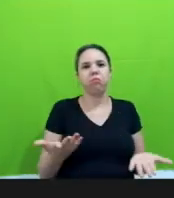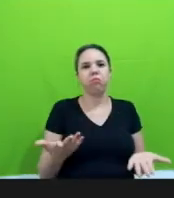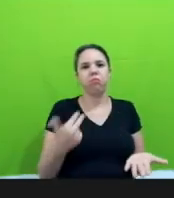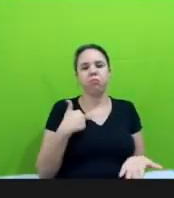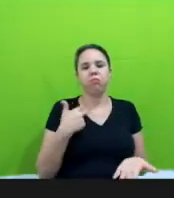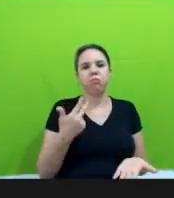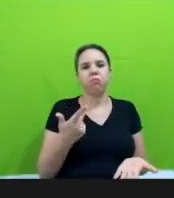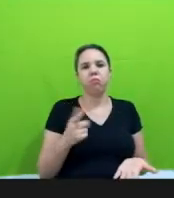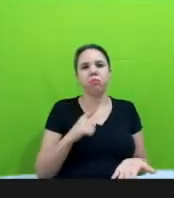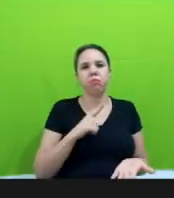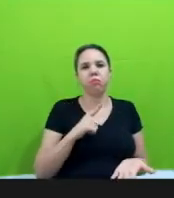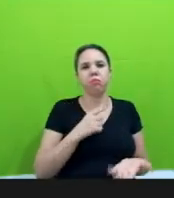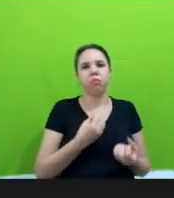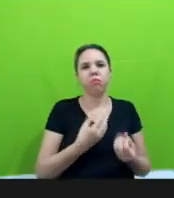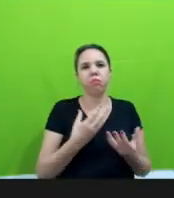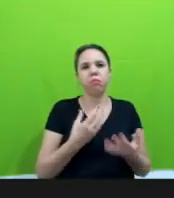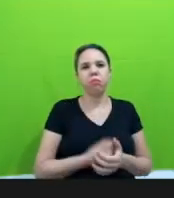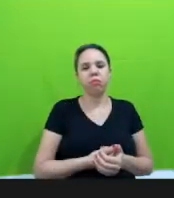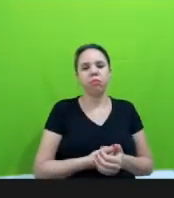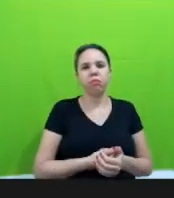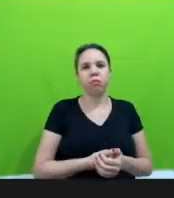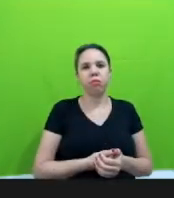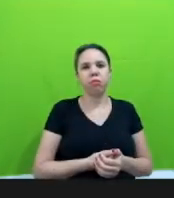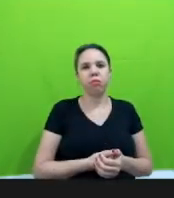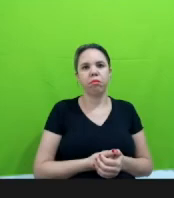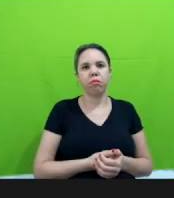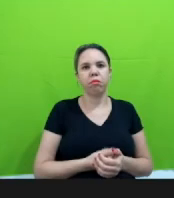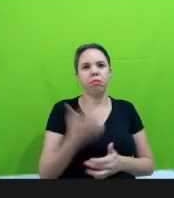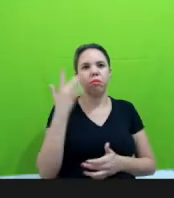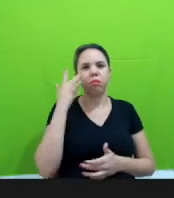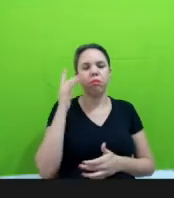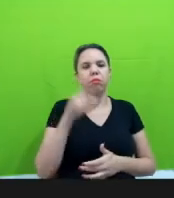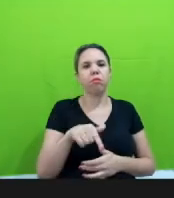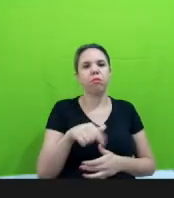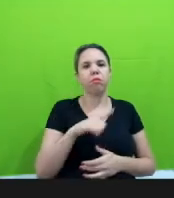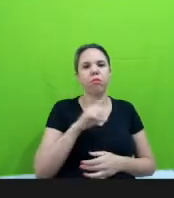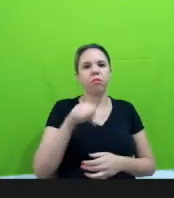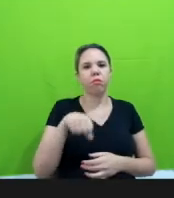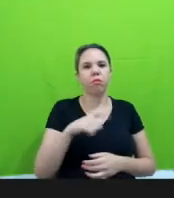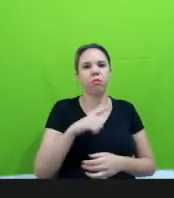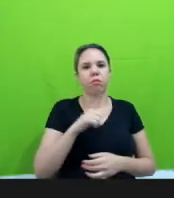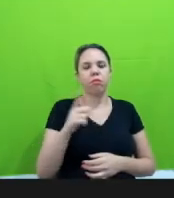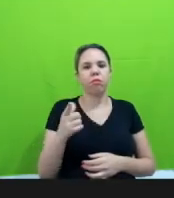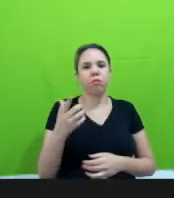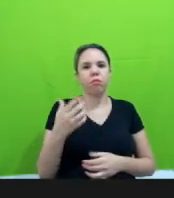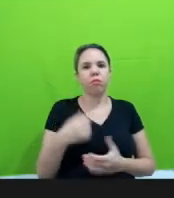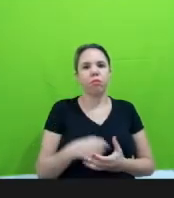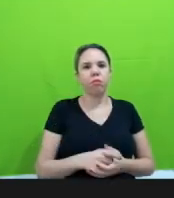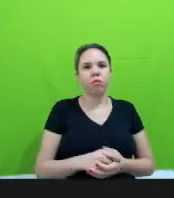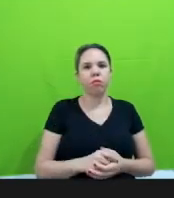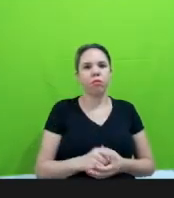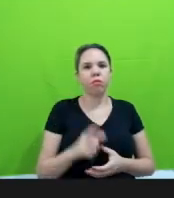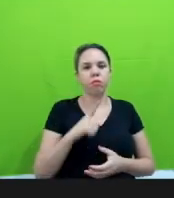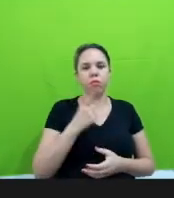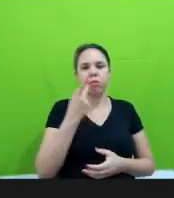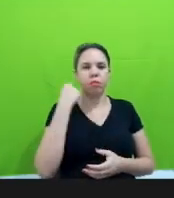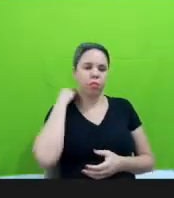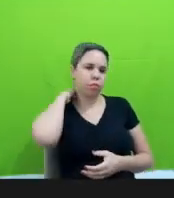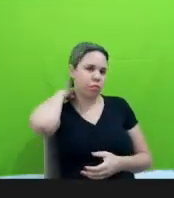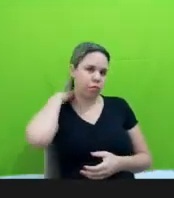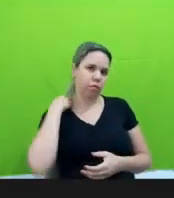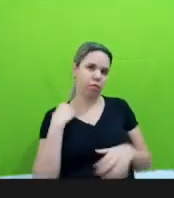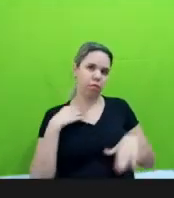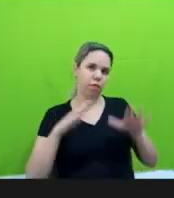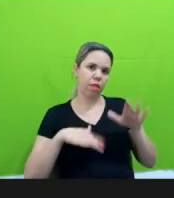tenha acesso àquela informação. Então, eu acho que a LGPD teve também esse caráter de ter, digamos, de uma hora para outra,